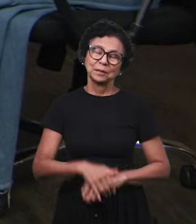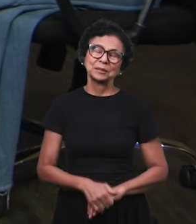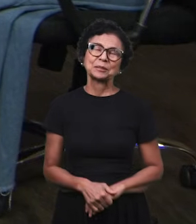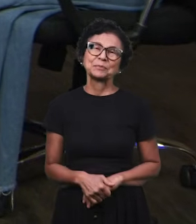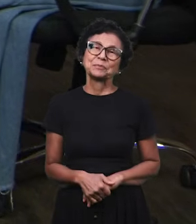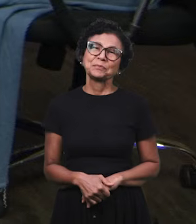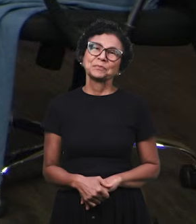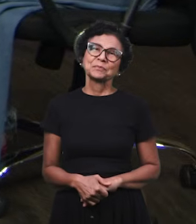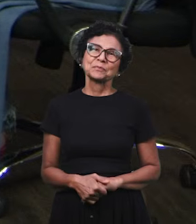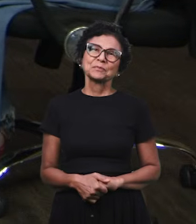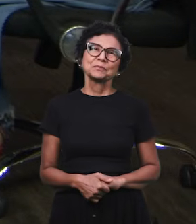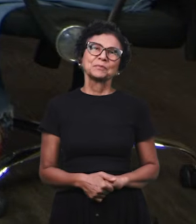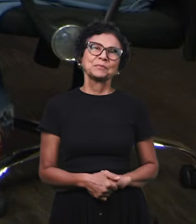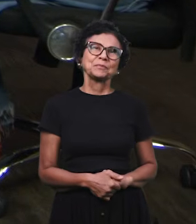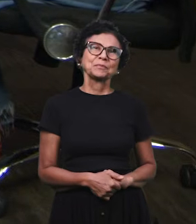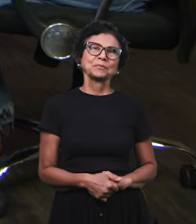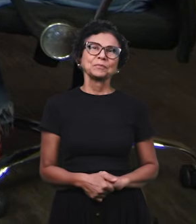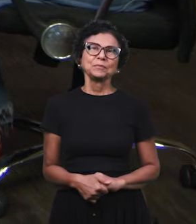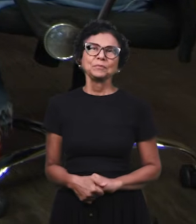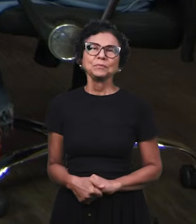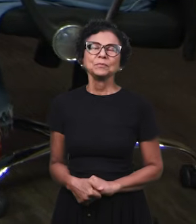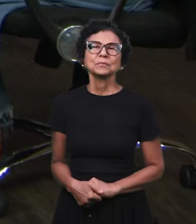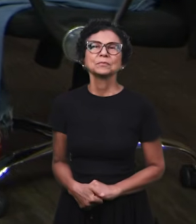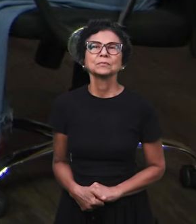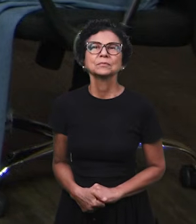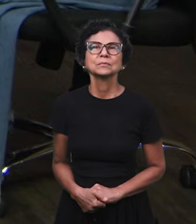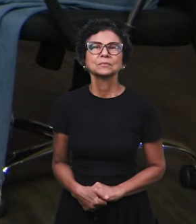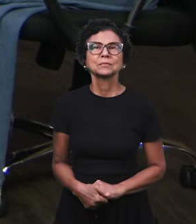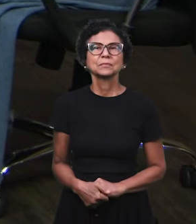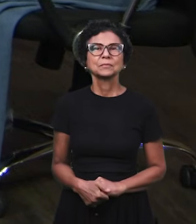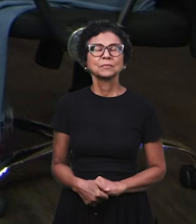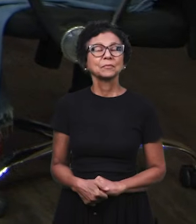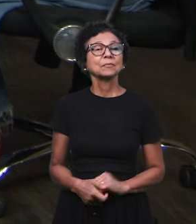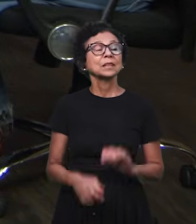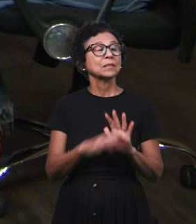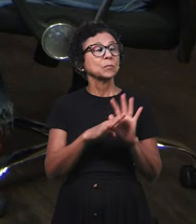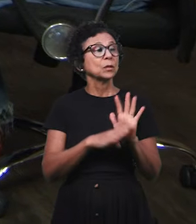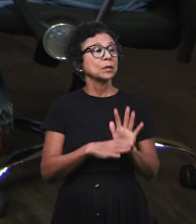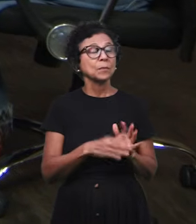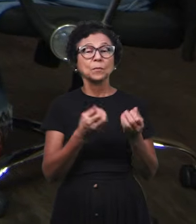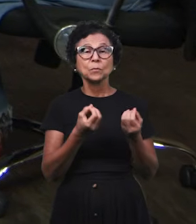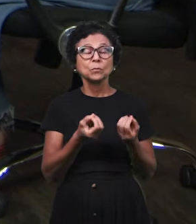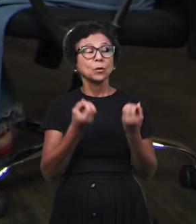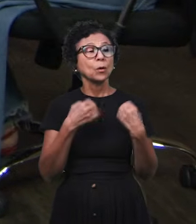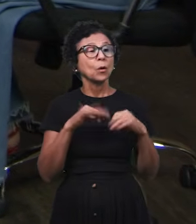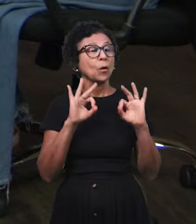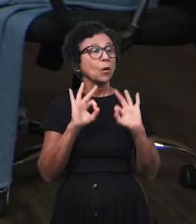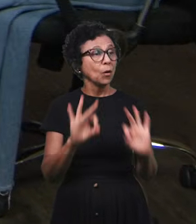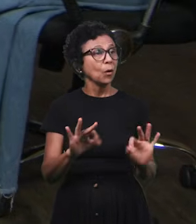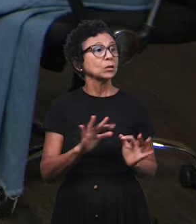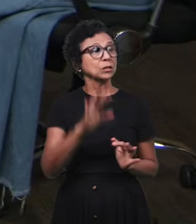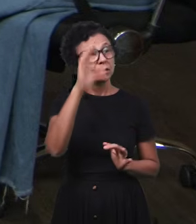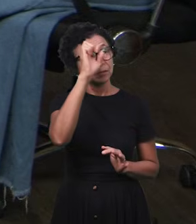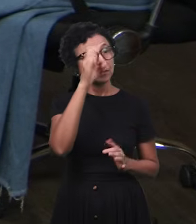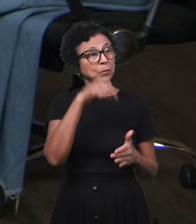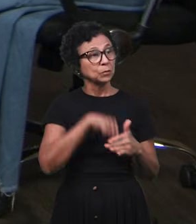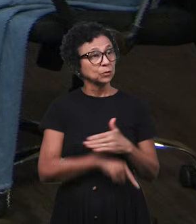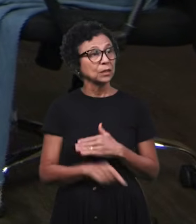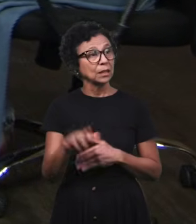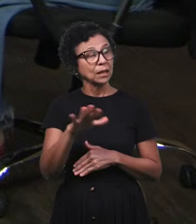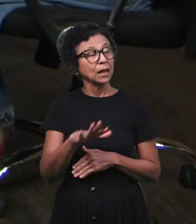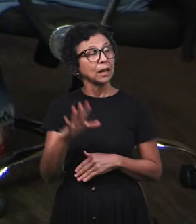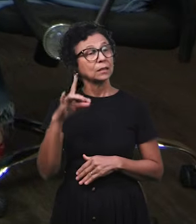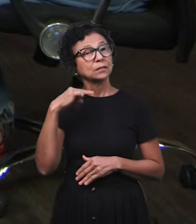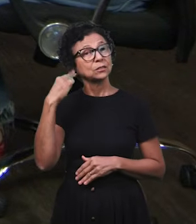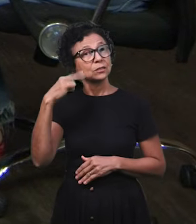a gente está aprendendo com mais profundidade, até mesmo nessa área do direito, né? Quantas áreas você pode trabalhar,